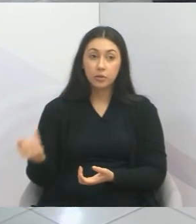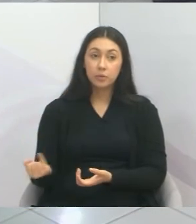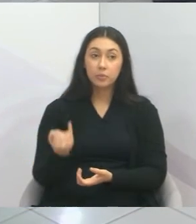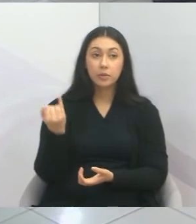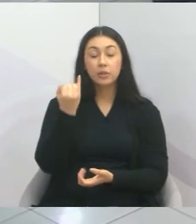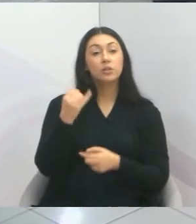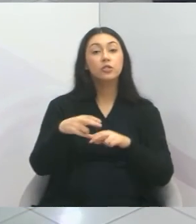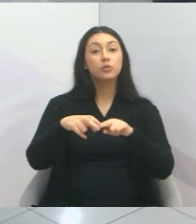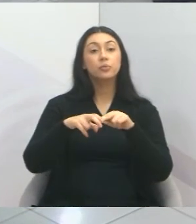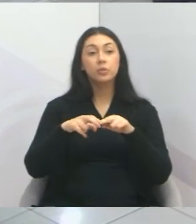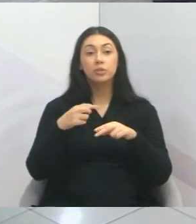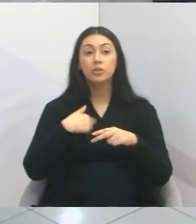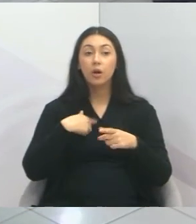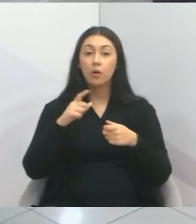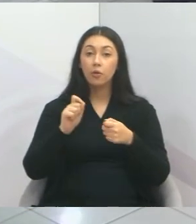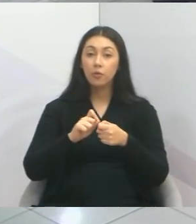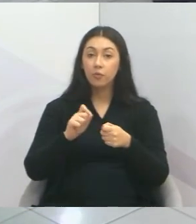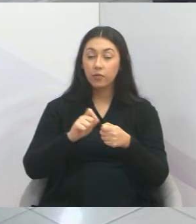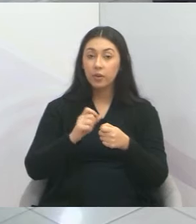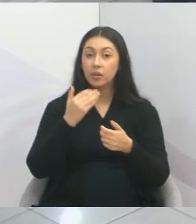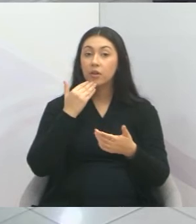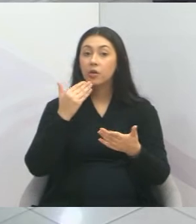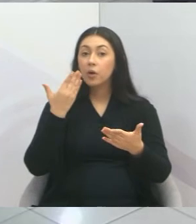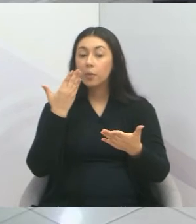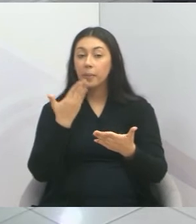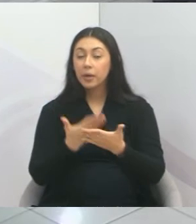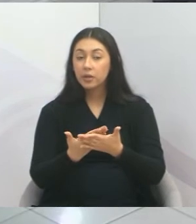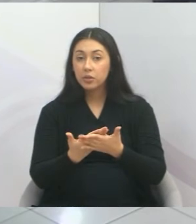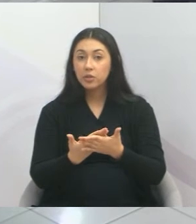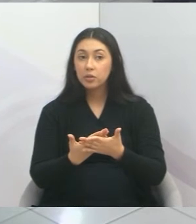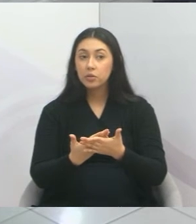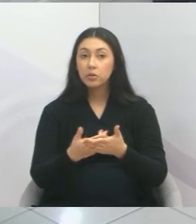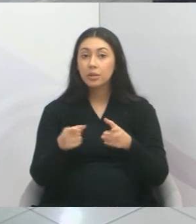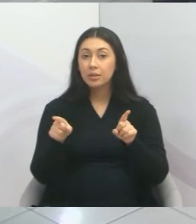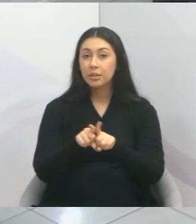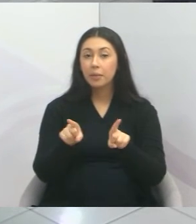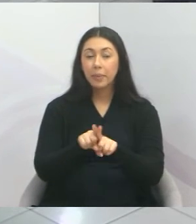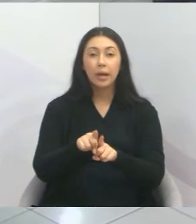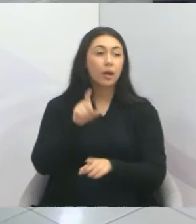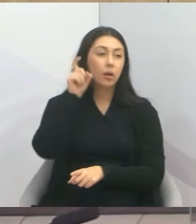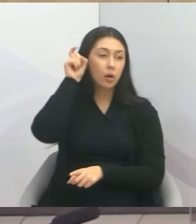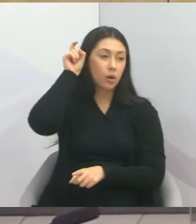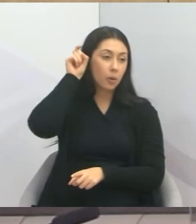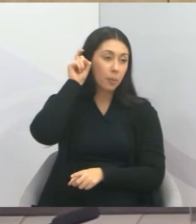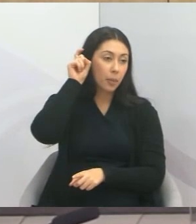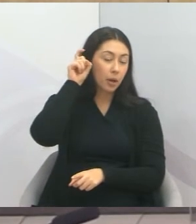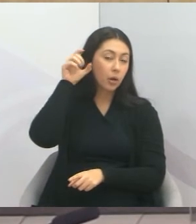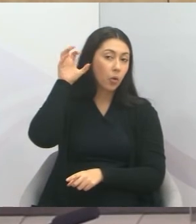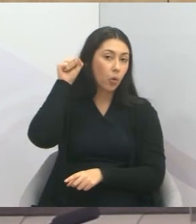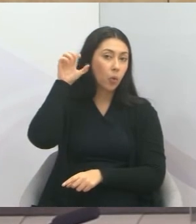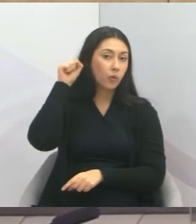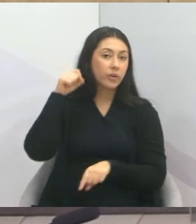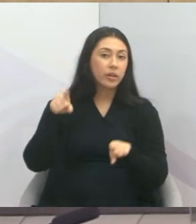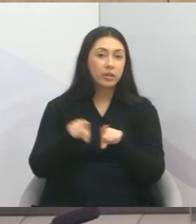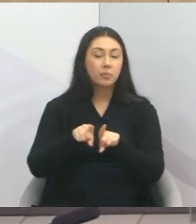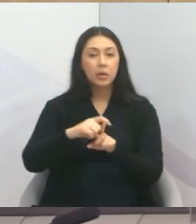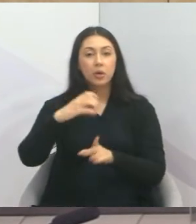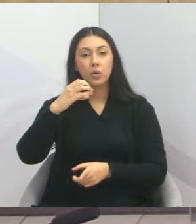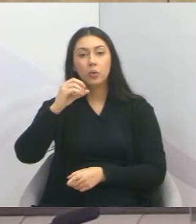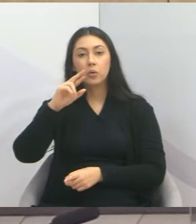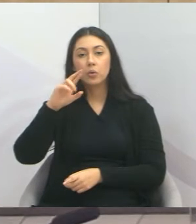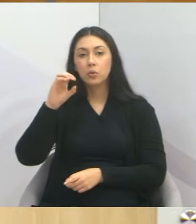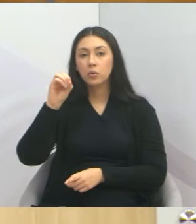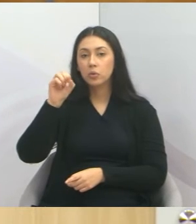né por isso que eu fiz aqui esse requerimento ao estado em relação ao aparelho auditivo a questão do Cross porque a saúde